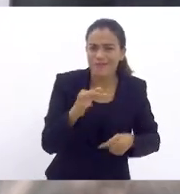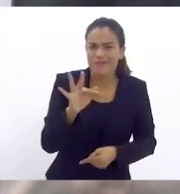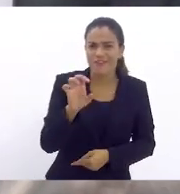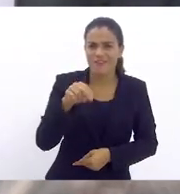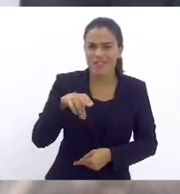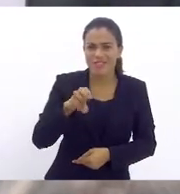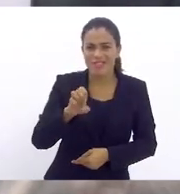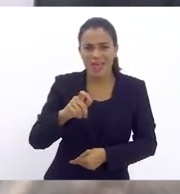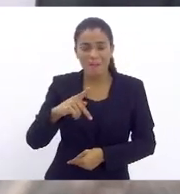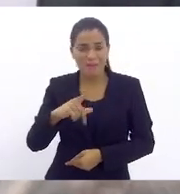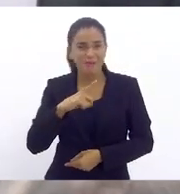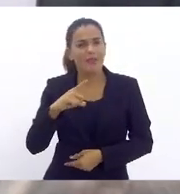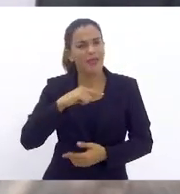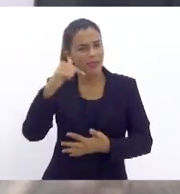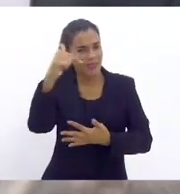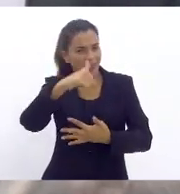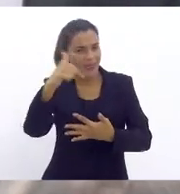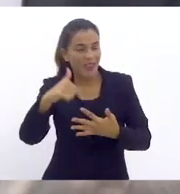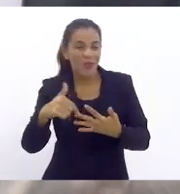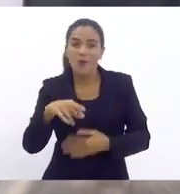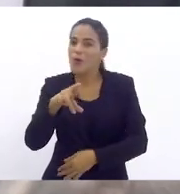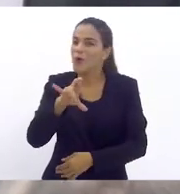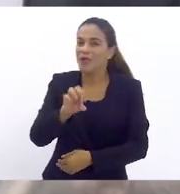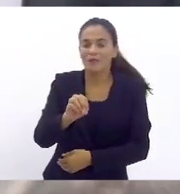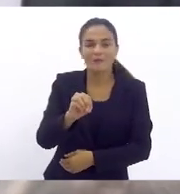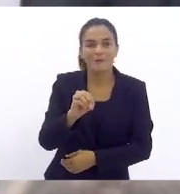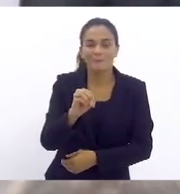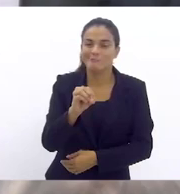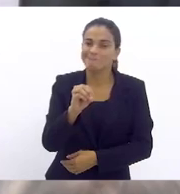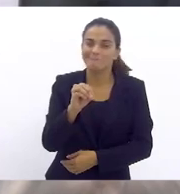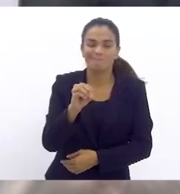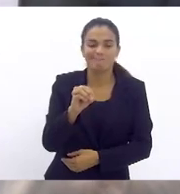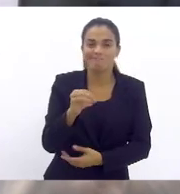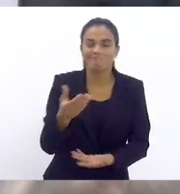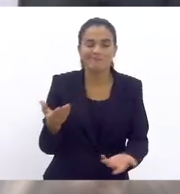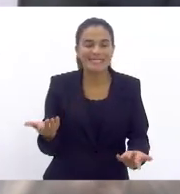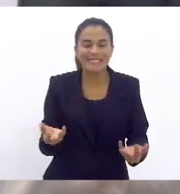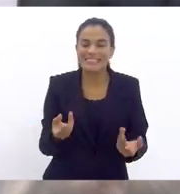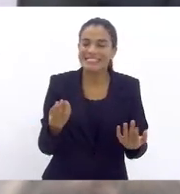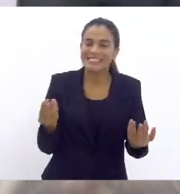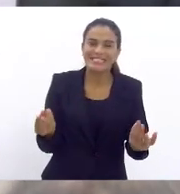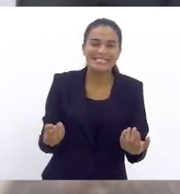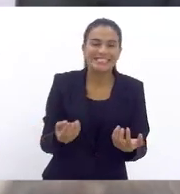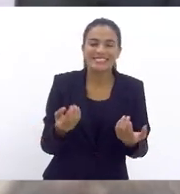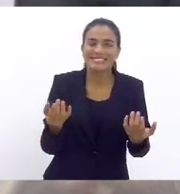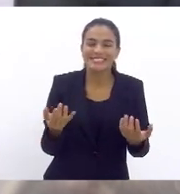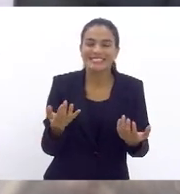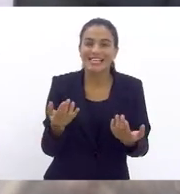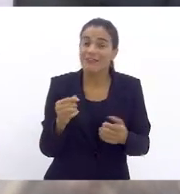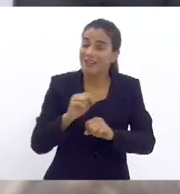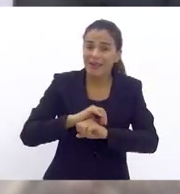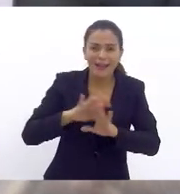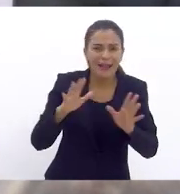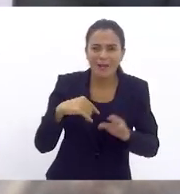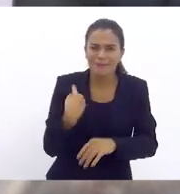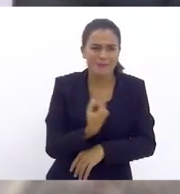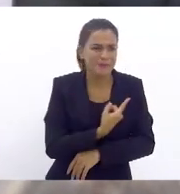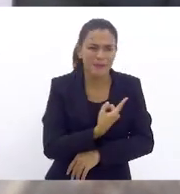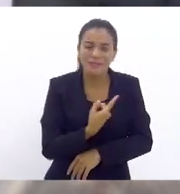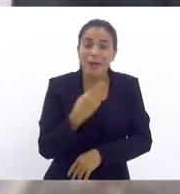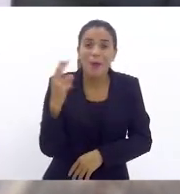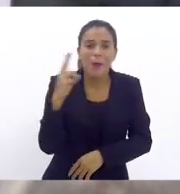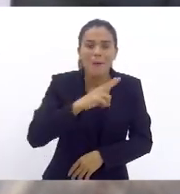enfim tem singularidade do Rio de Janeiro que fica claro para todos nós